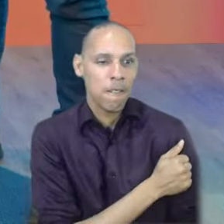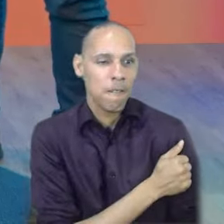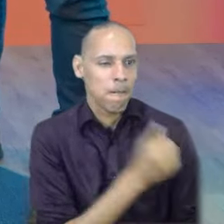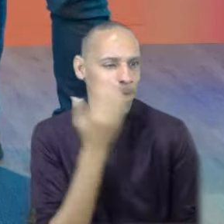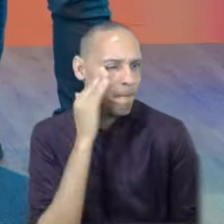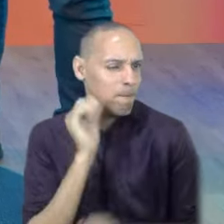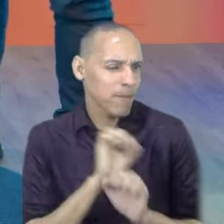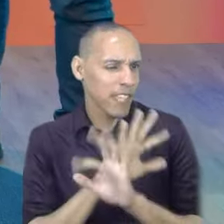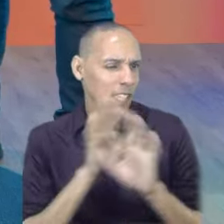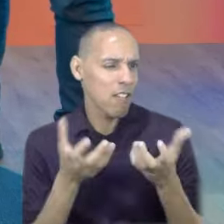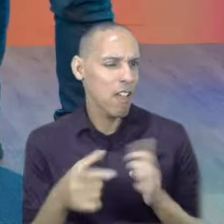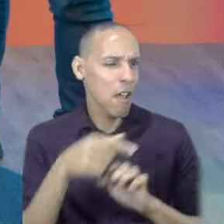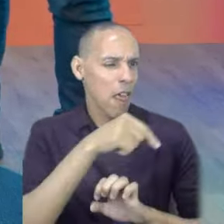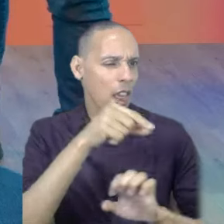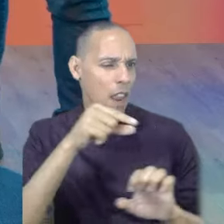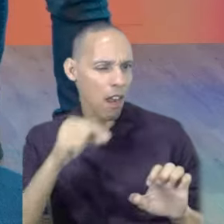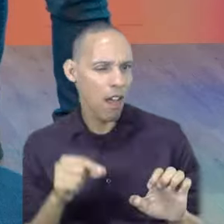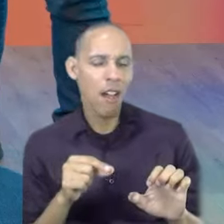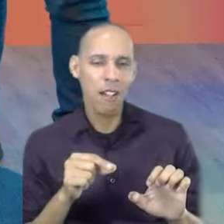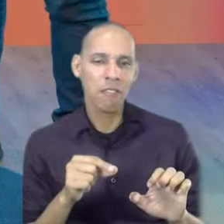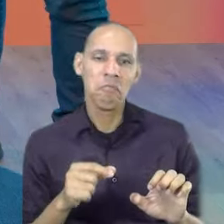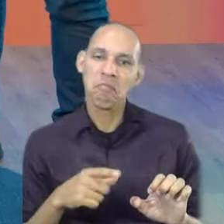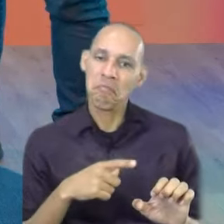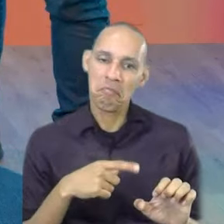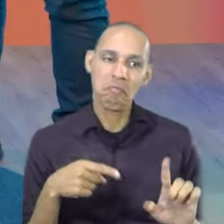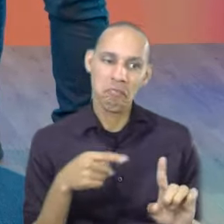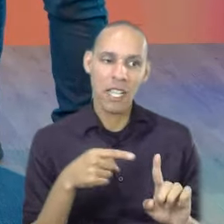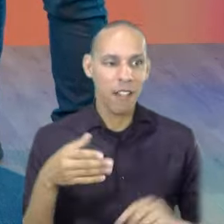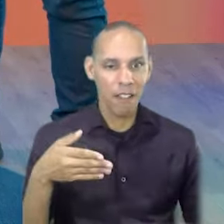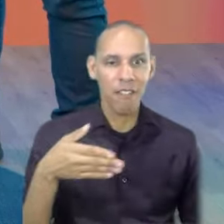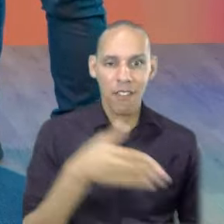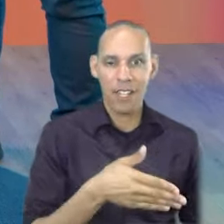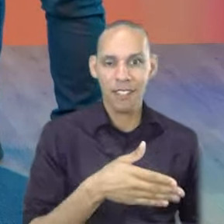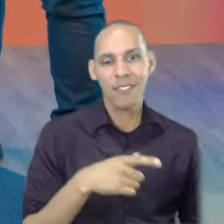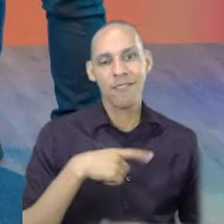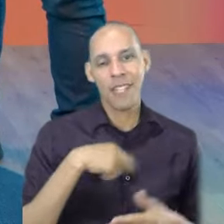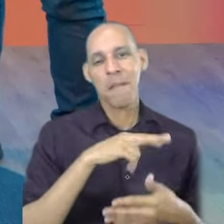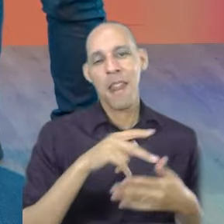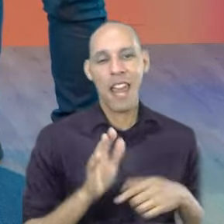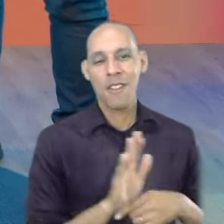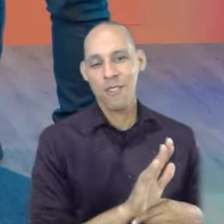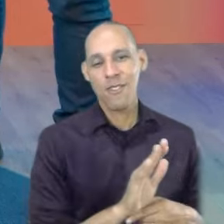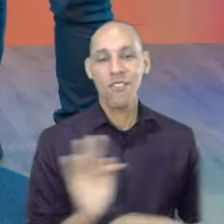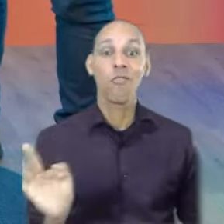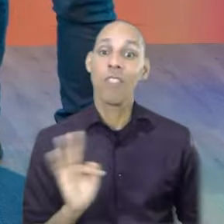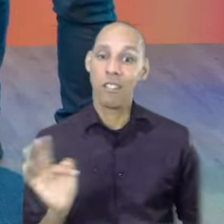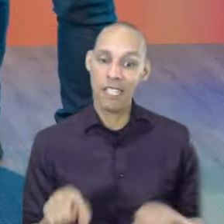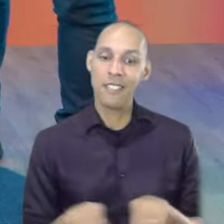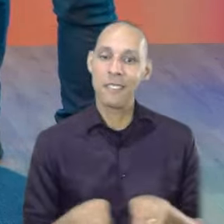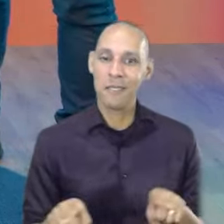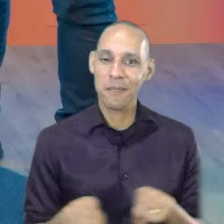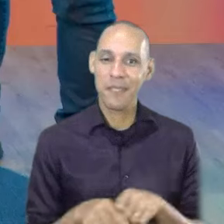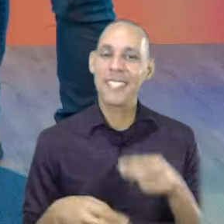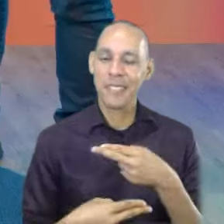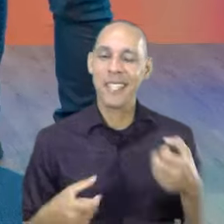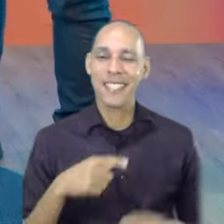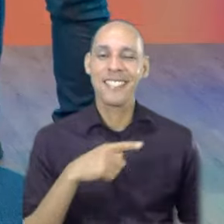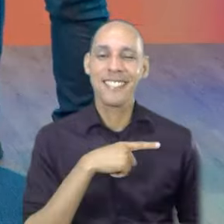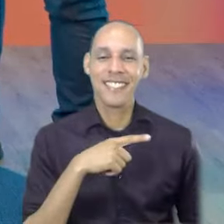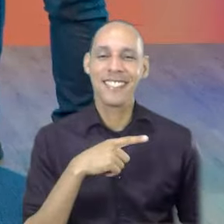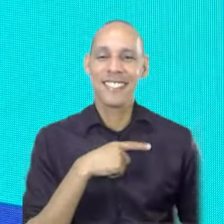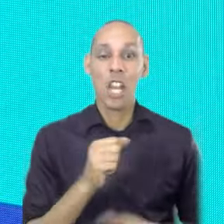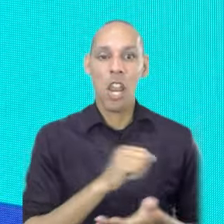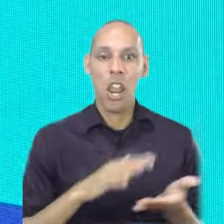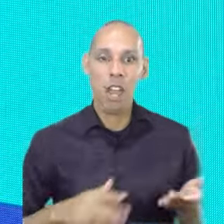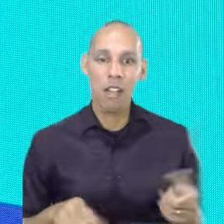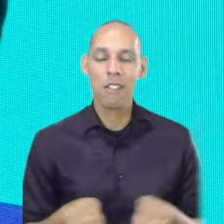atividade empreendedora, nós vamos ter atrações para ele, desde a nossa faculdade, né, o Sebrae tem uma faculdade, né, até atividades com jovens